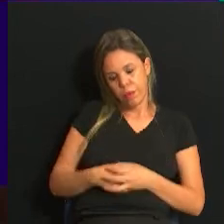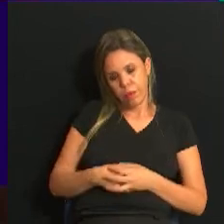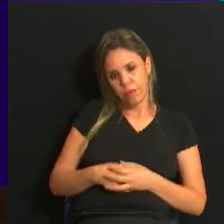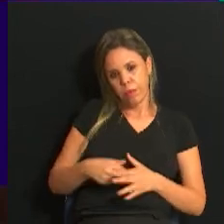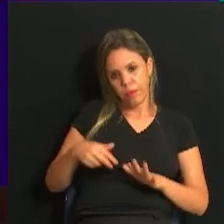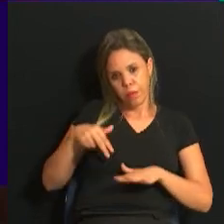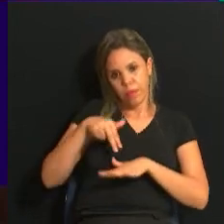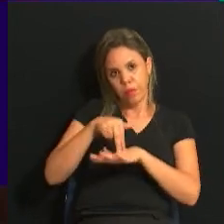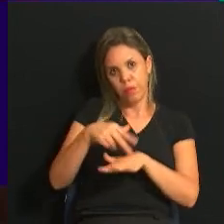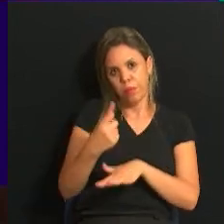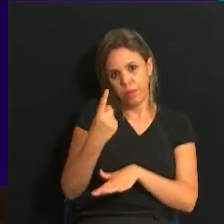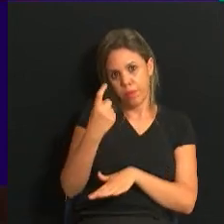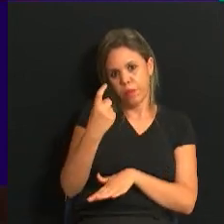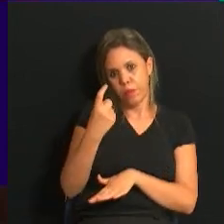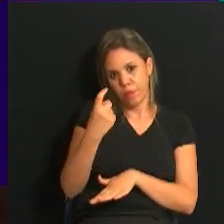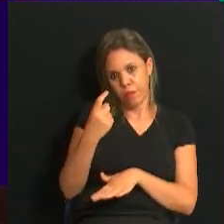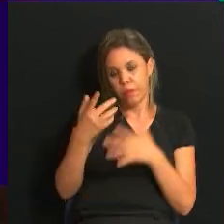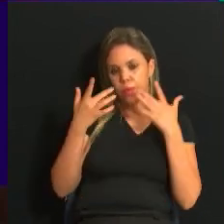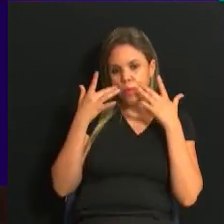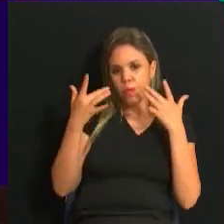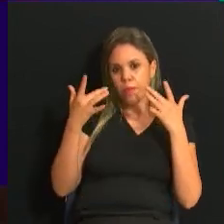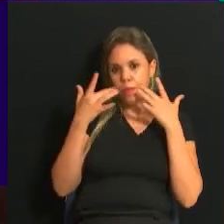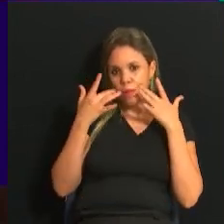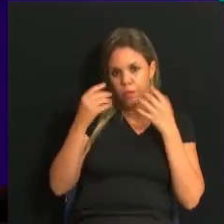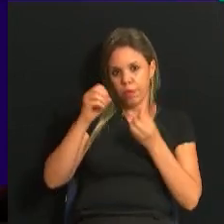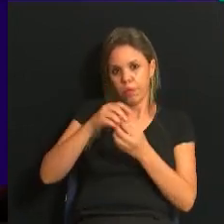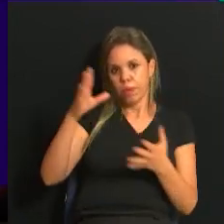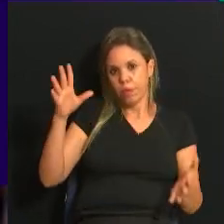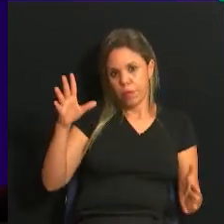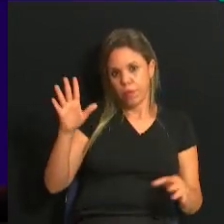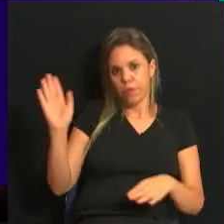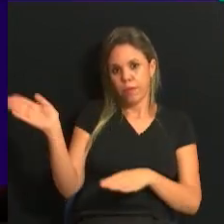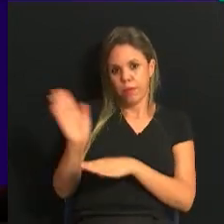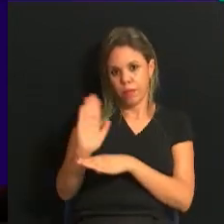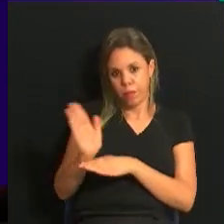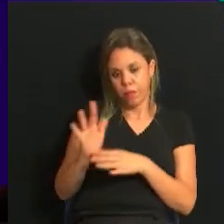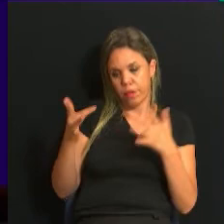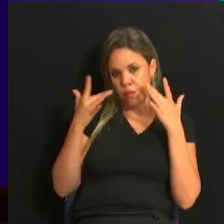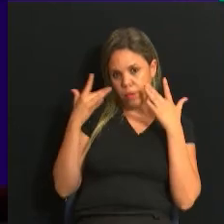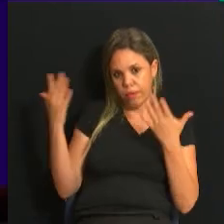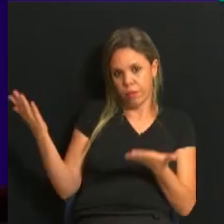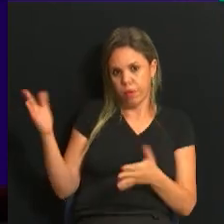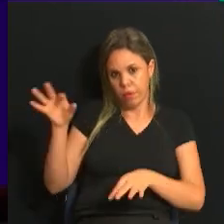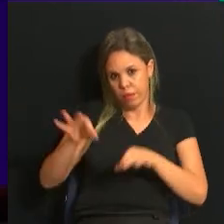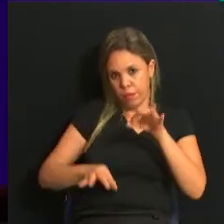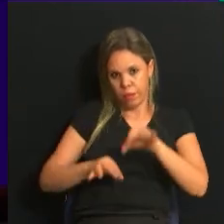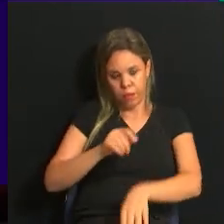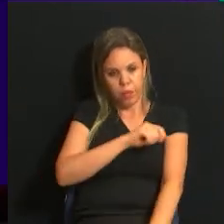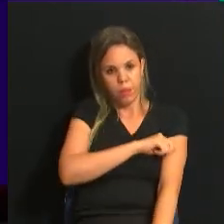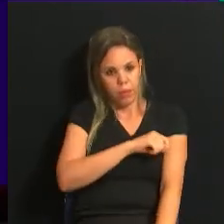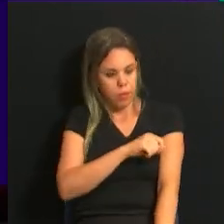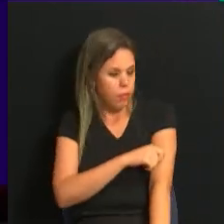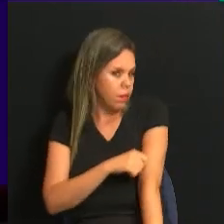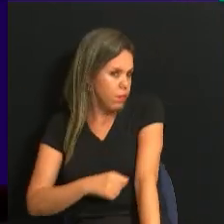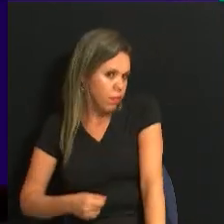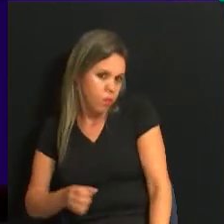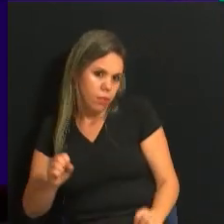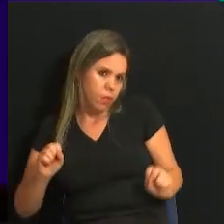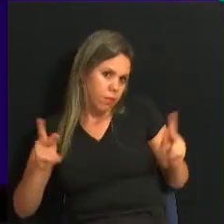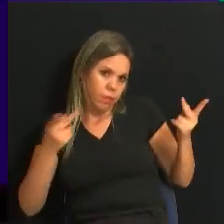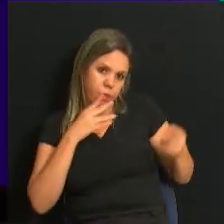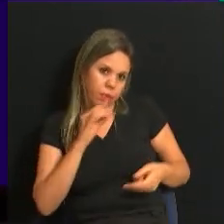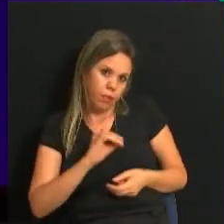apresentação única do espetáculo A Magia do Cinema, no Teatro Oficina do Estudante, também no Shopping